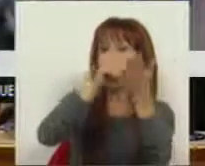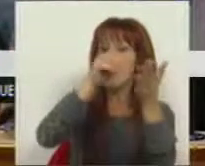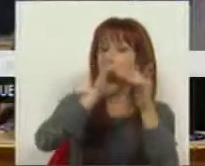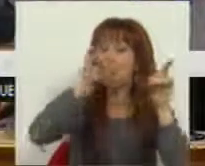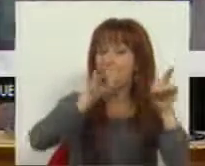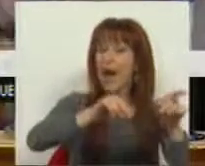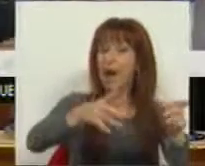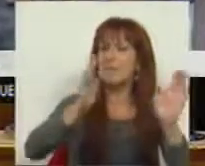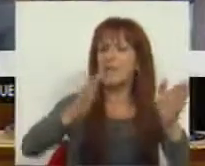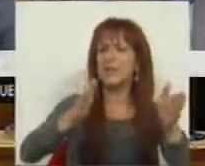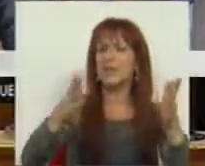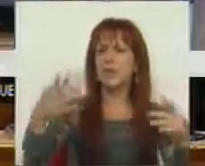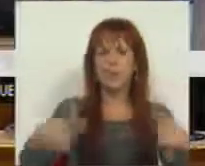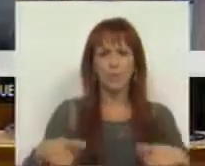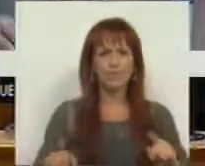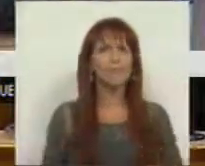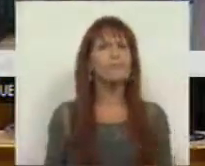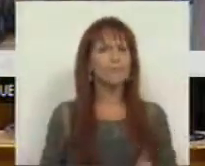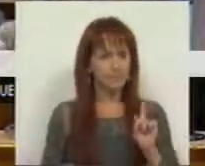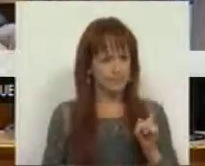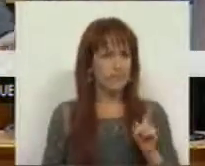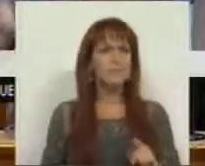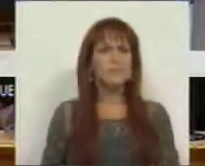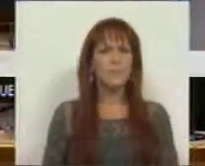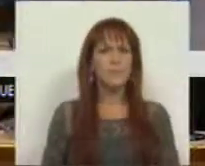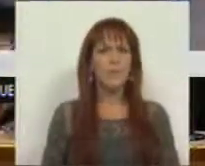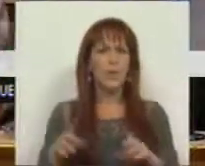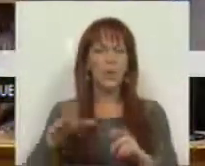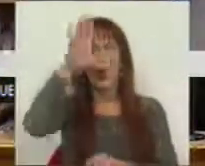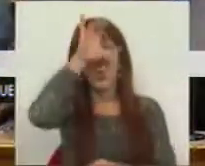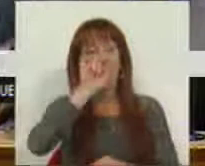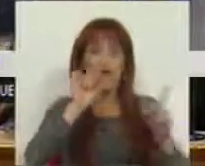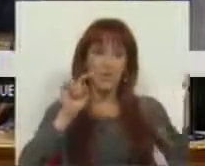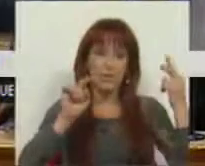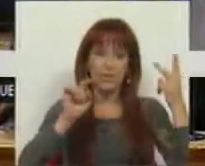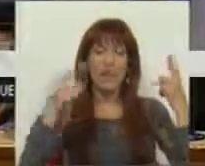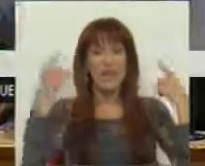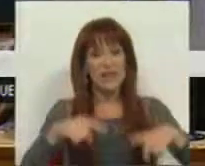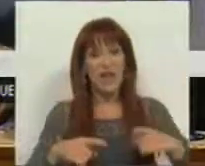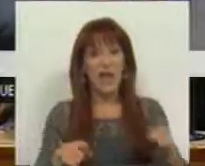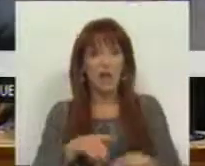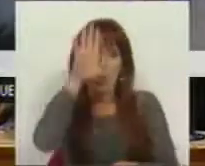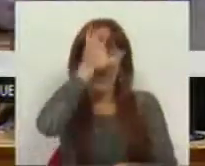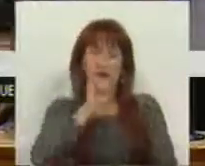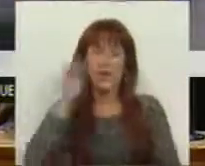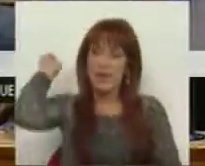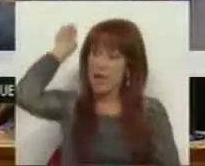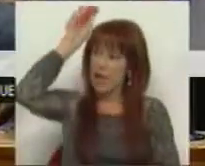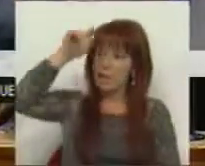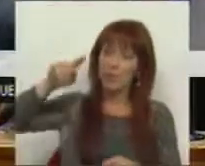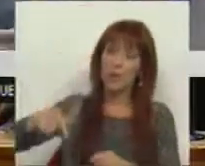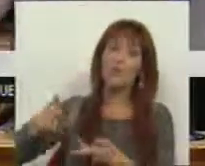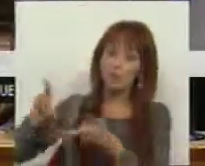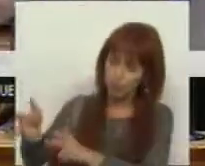é necessário de facto que os governos, neste caso, disponham, embora foi o Governo da República